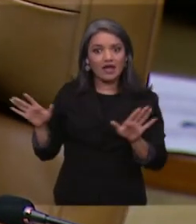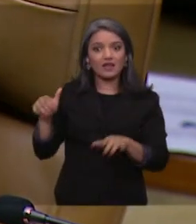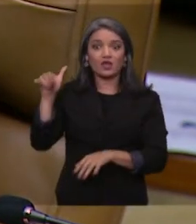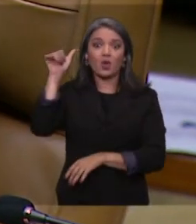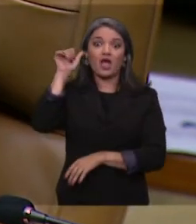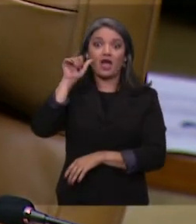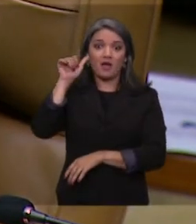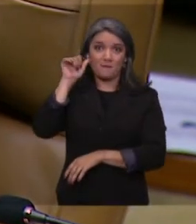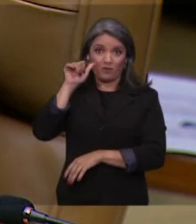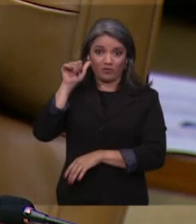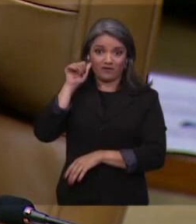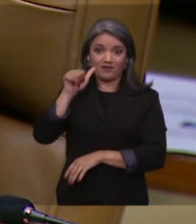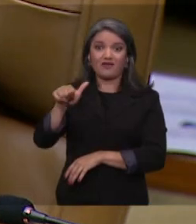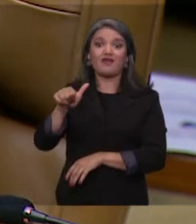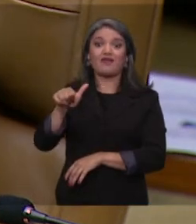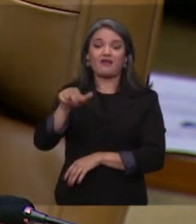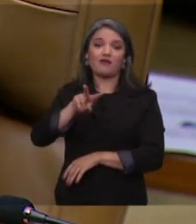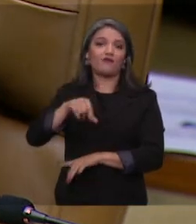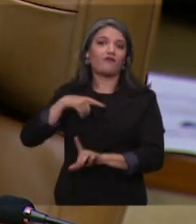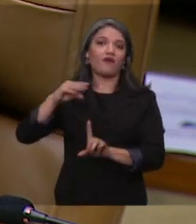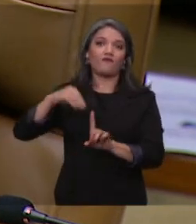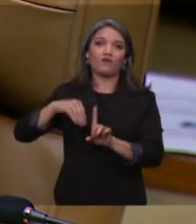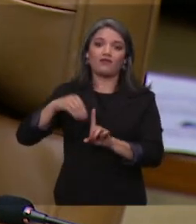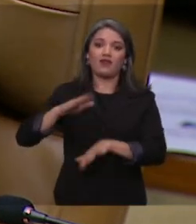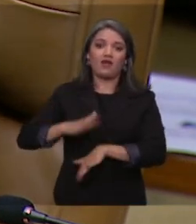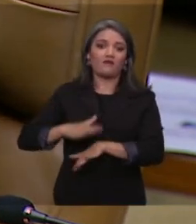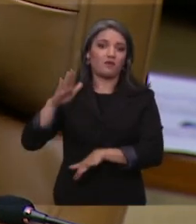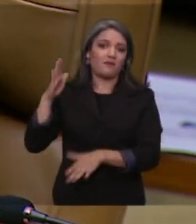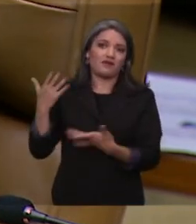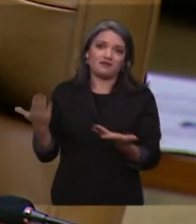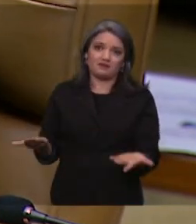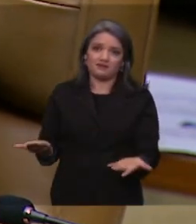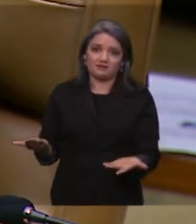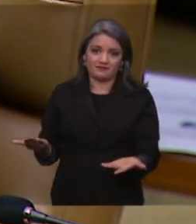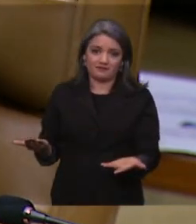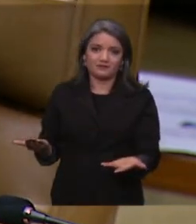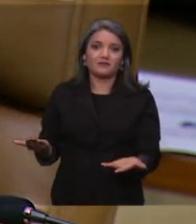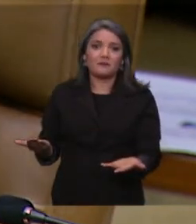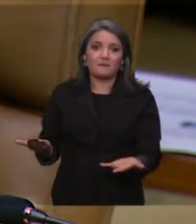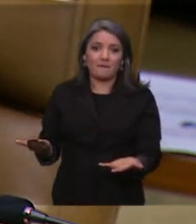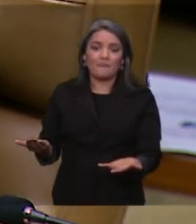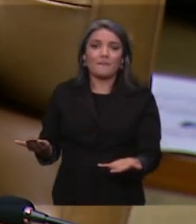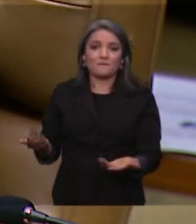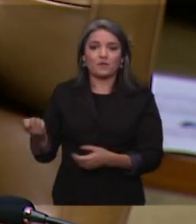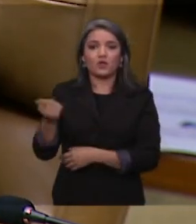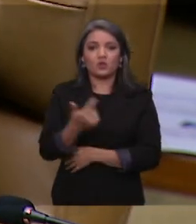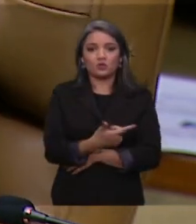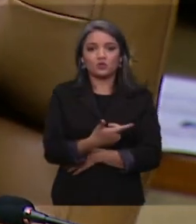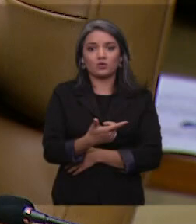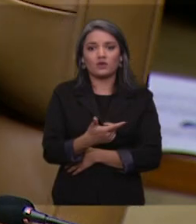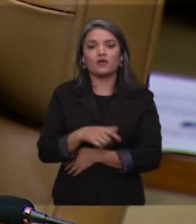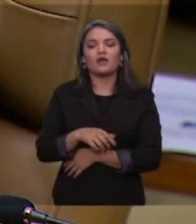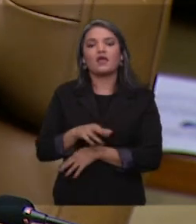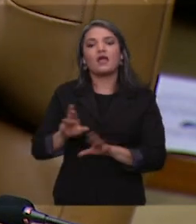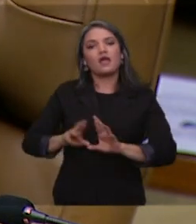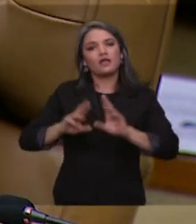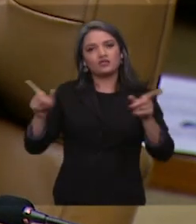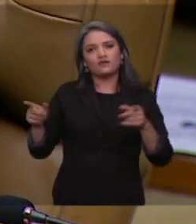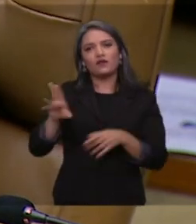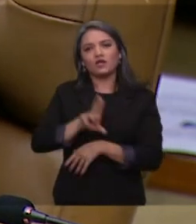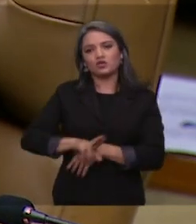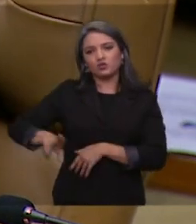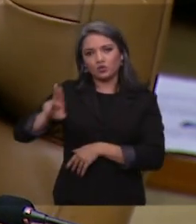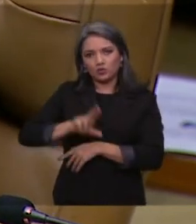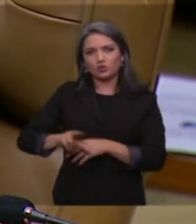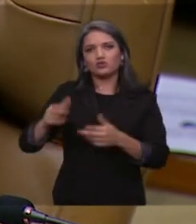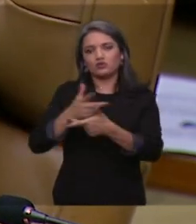ela, principalmente a mulher, no caso, desguarnecida. Não entro na questão da separação do usucapião a ser estudado,